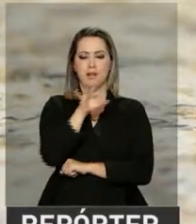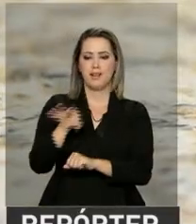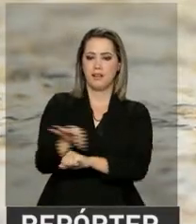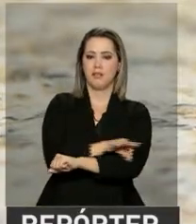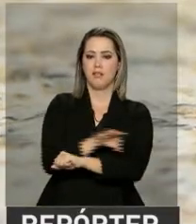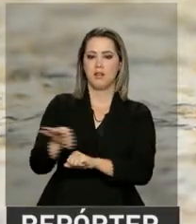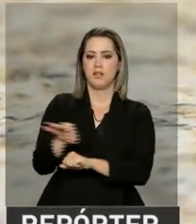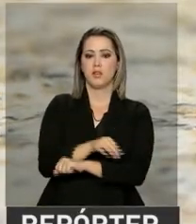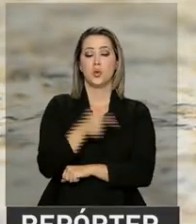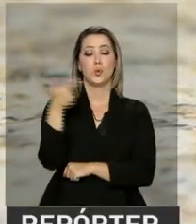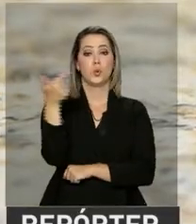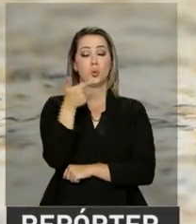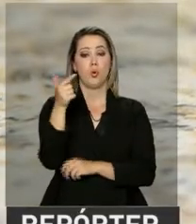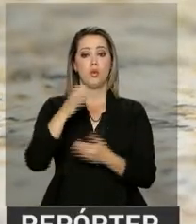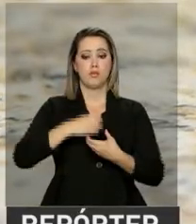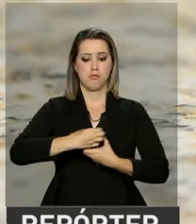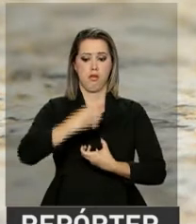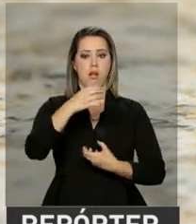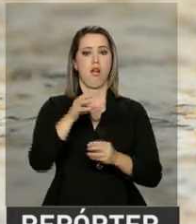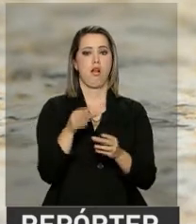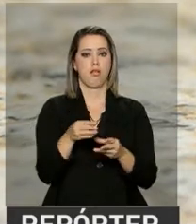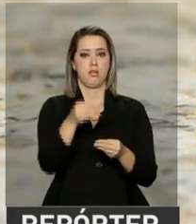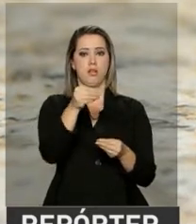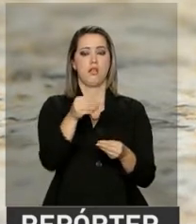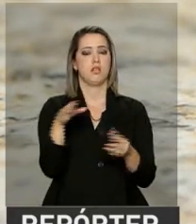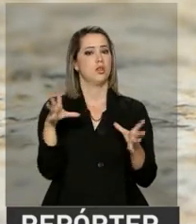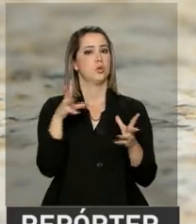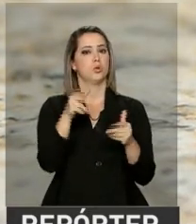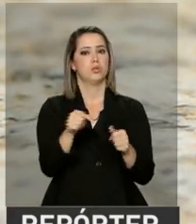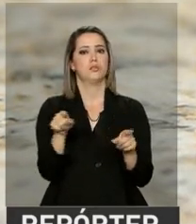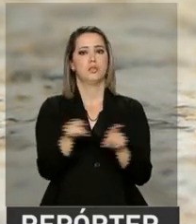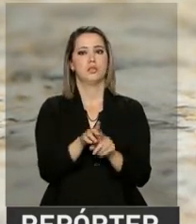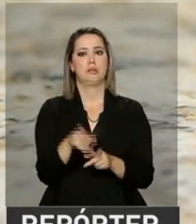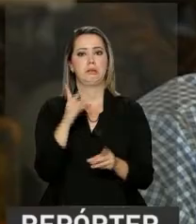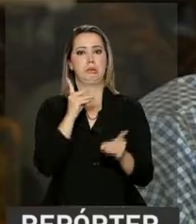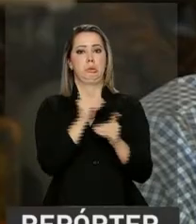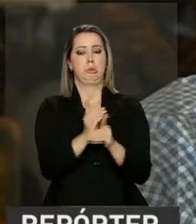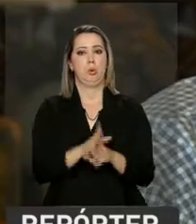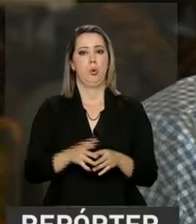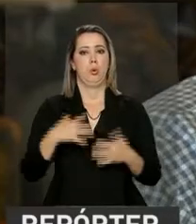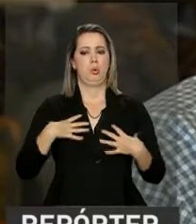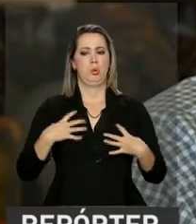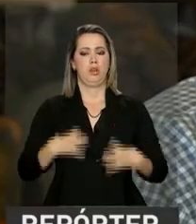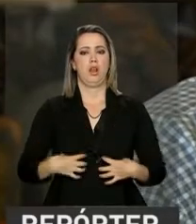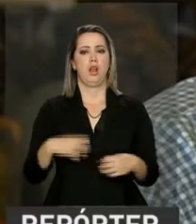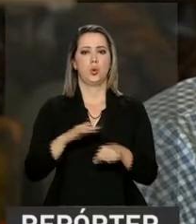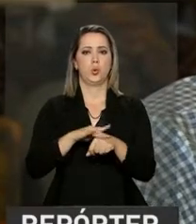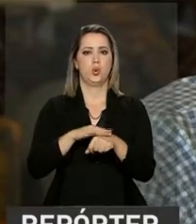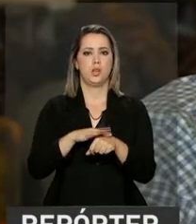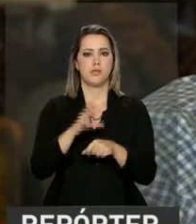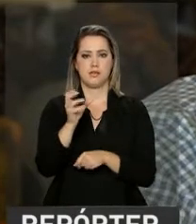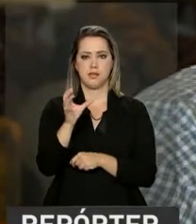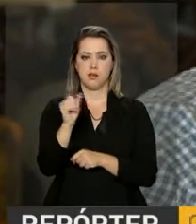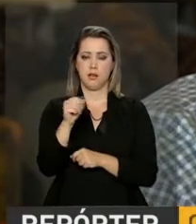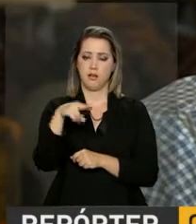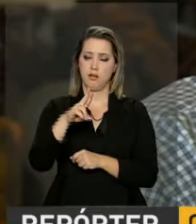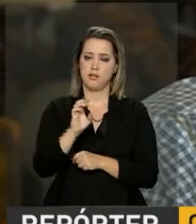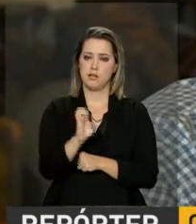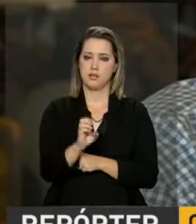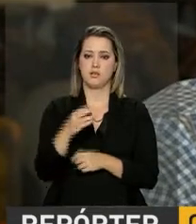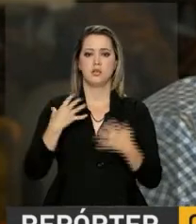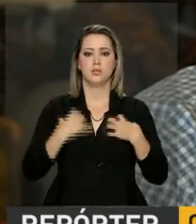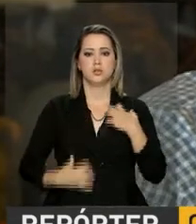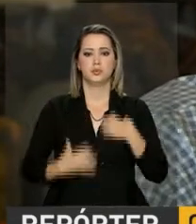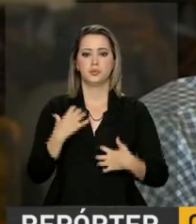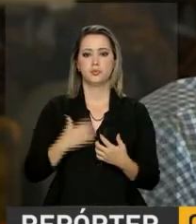chegou a fumar 2 maços por dia, até descobrir um câncer no pulmão. Dos 17 até os 37 anos, eu